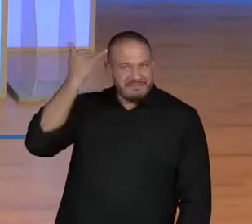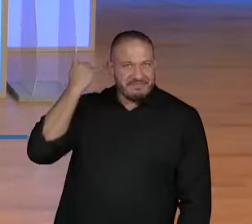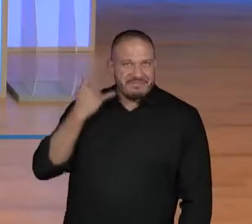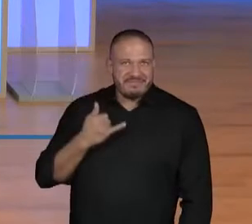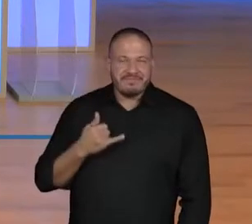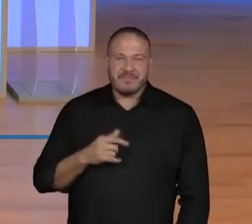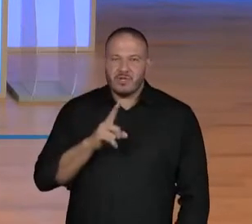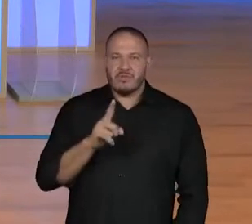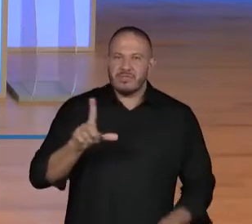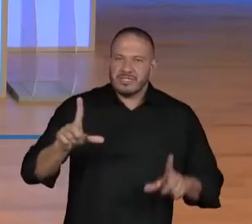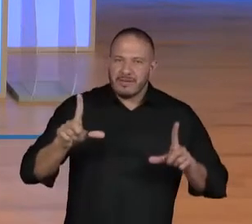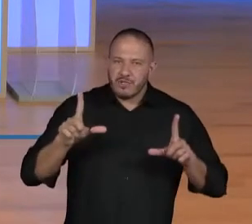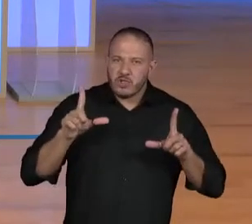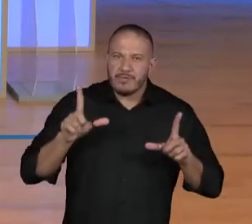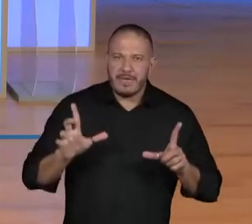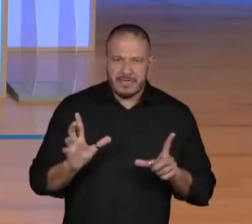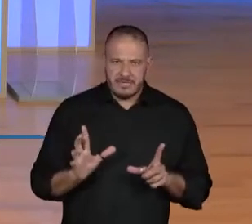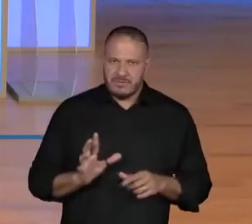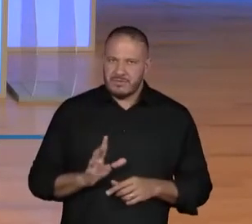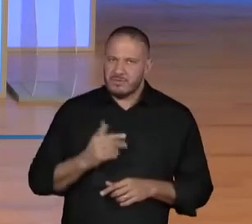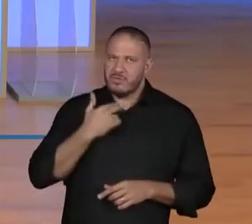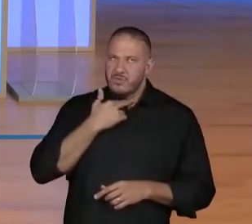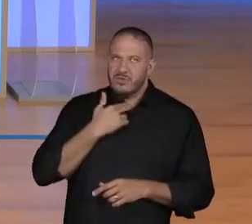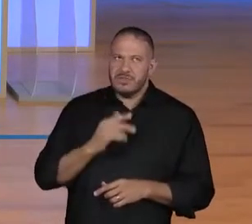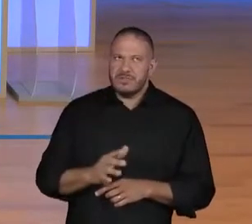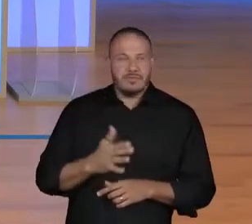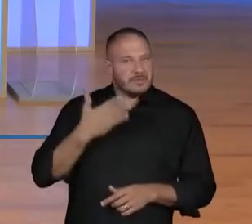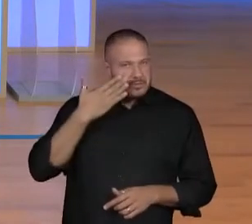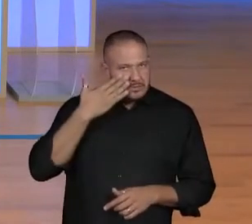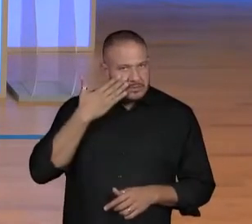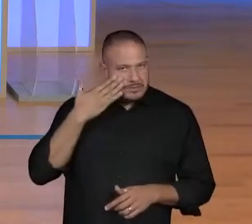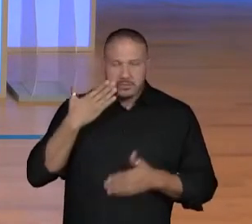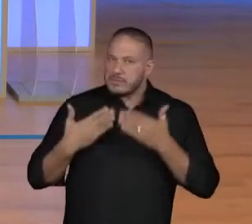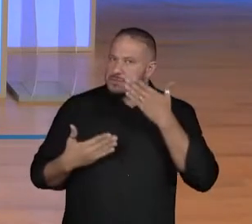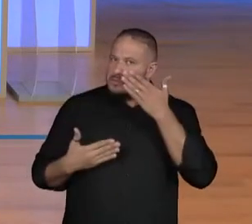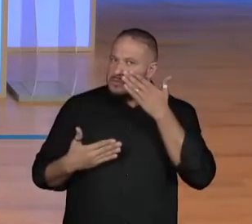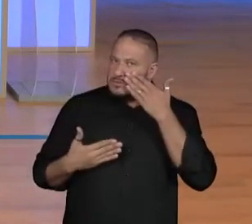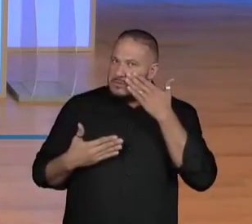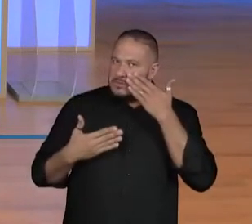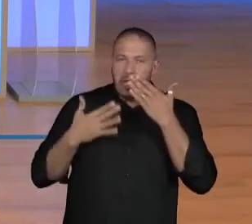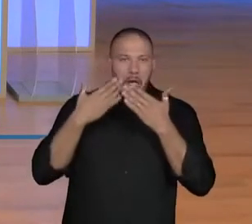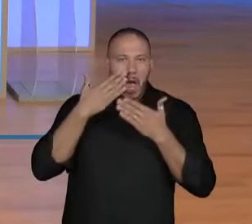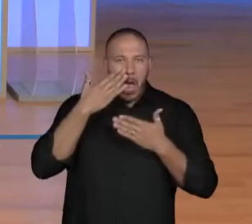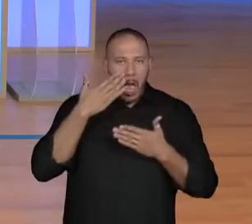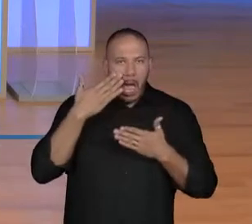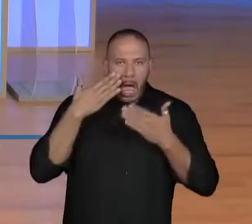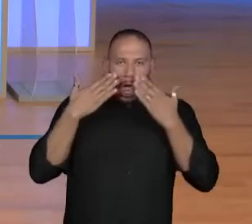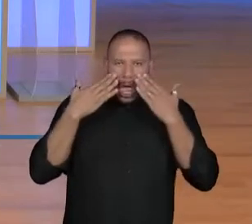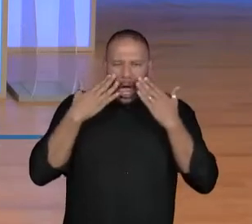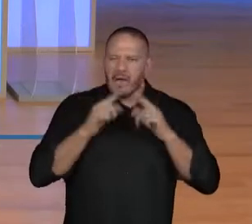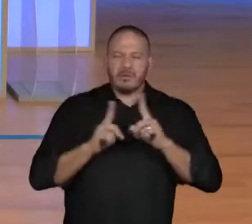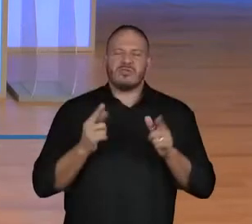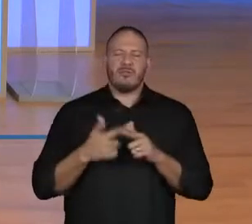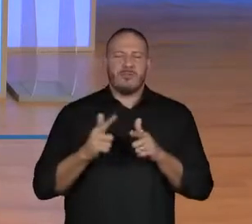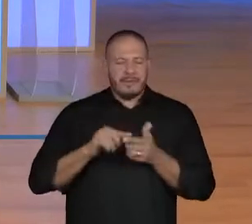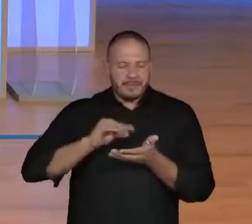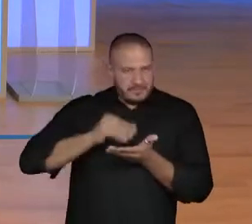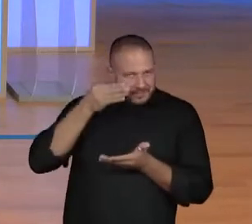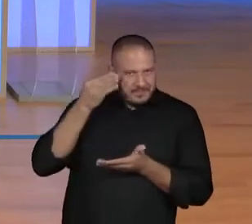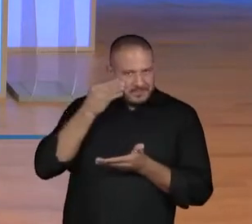pode chegar muito perto, que nós somos chofens. porque Nos aqui assim chofens. tem algumas umas marquinhas, mas a gente usa maquiagem para